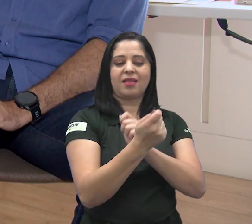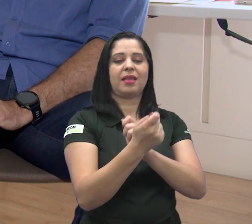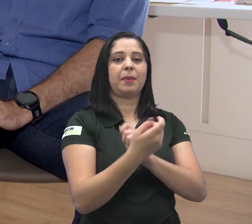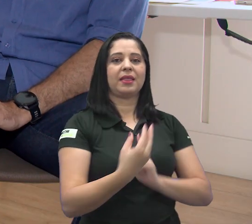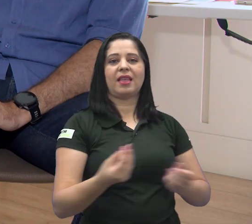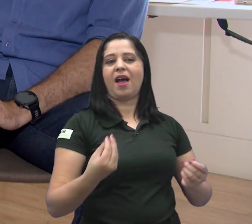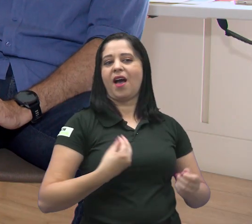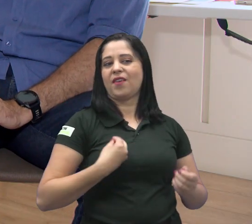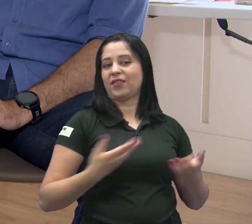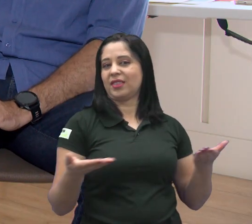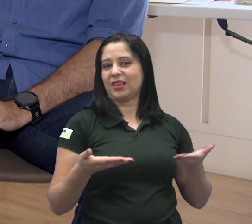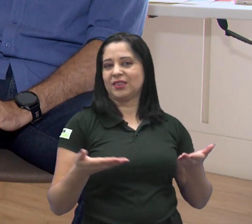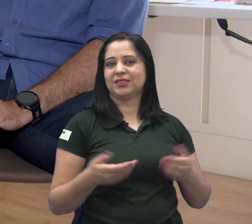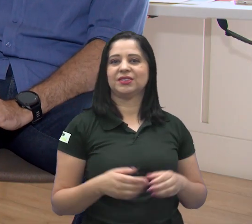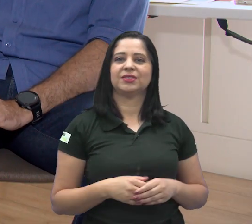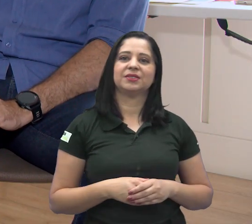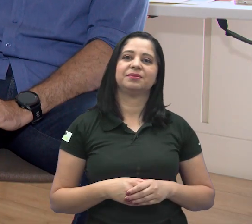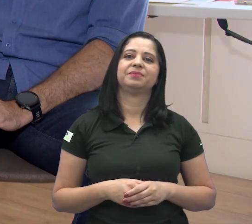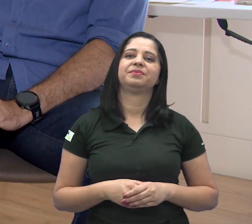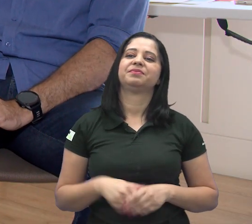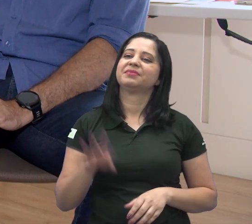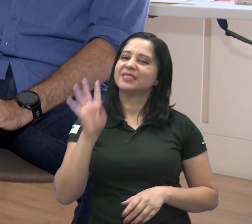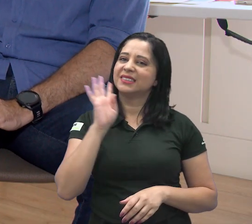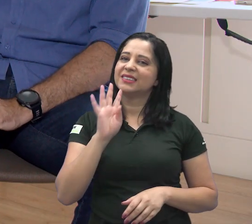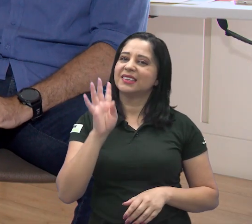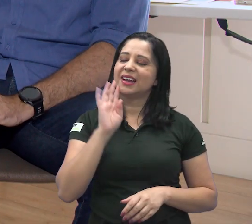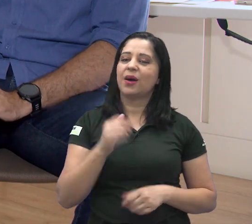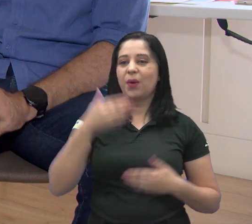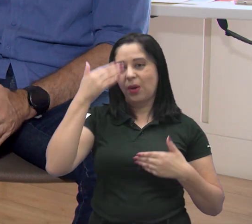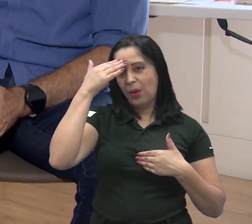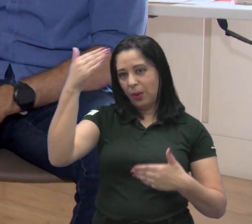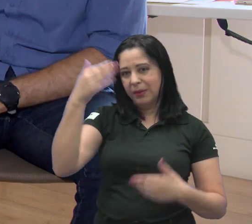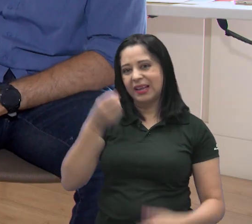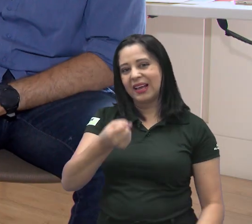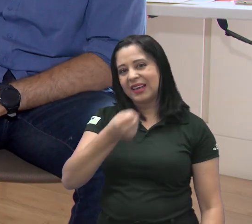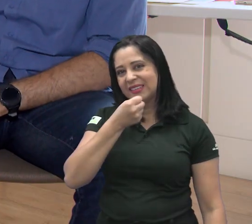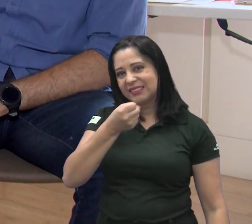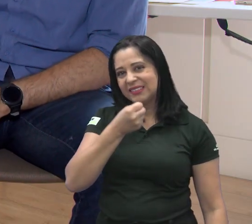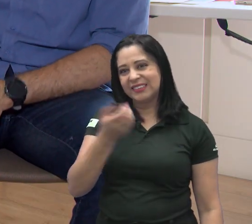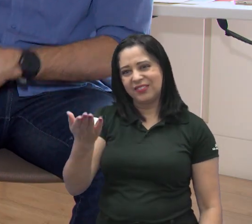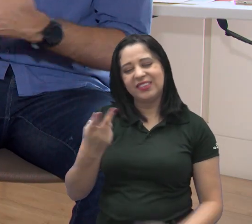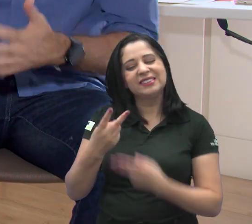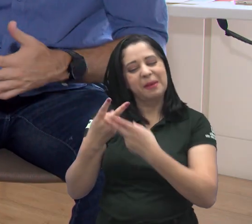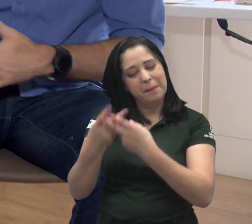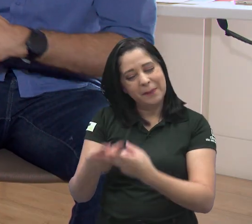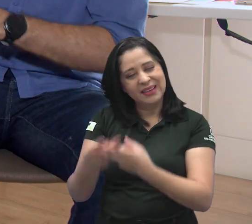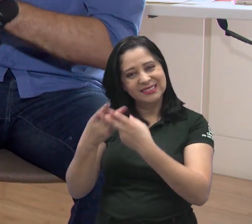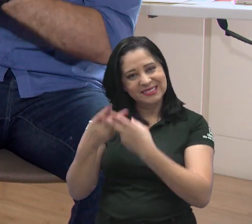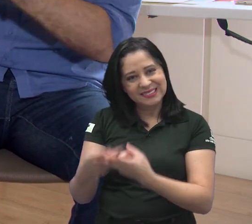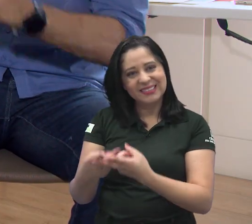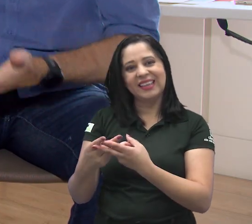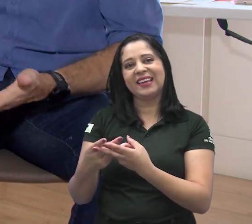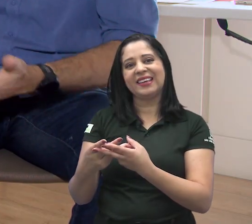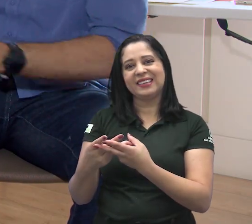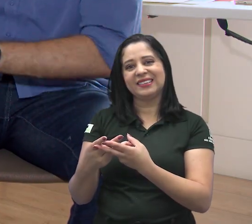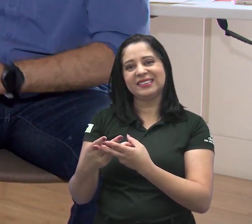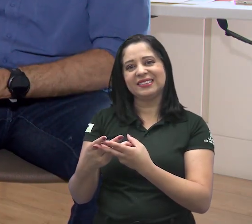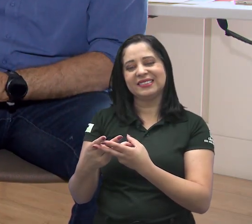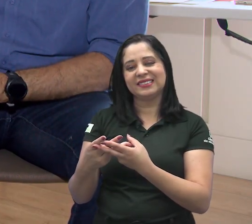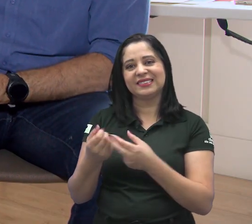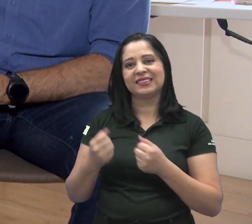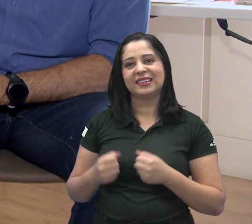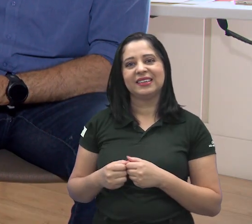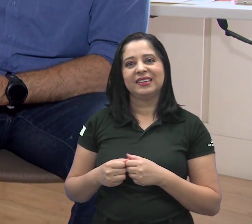hoje. É mais ou menos isso que eu quero fazer. Bacana, eu agradeço você pela paciência, enfim, por receber a gente